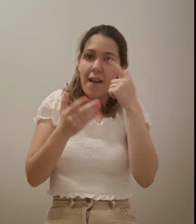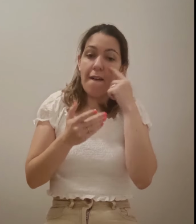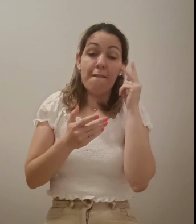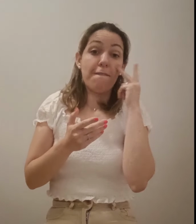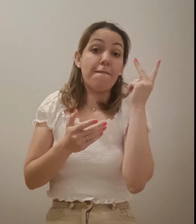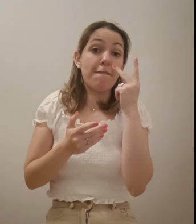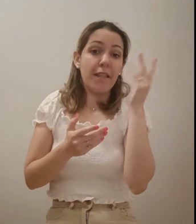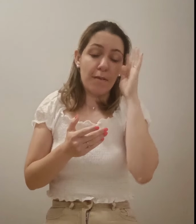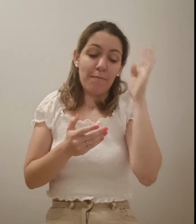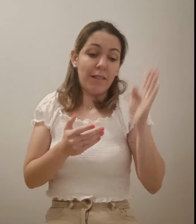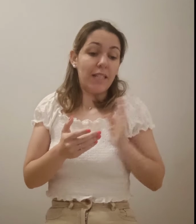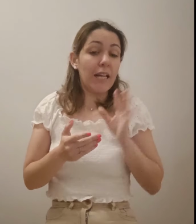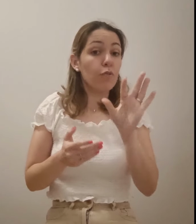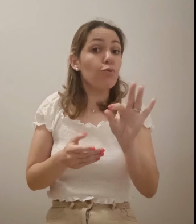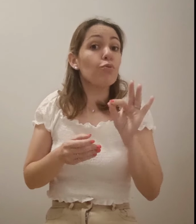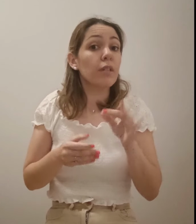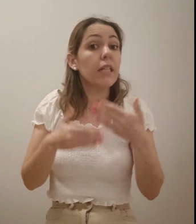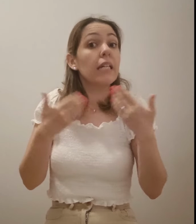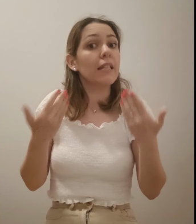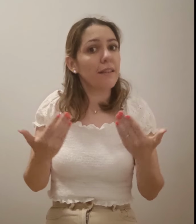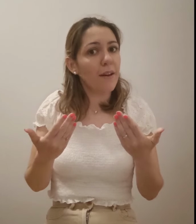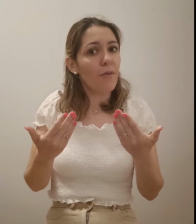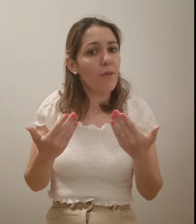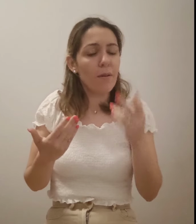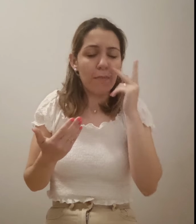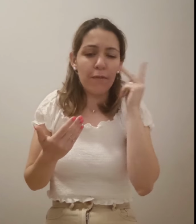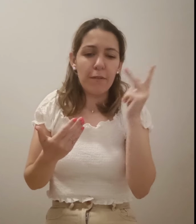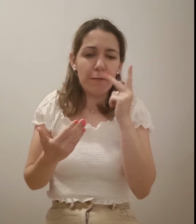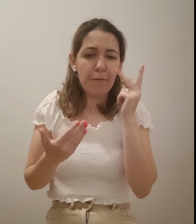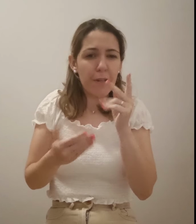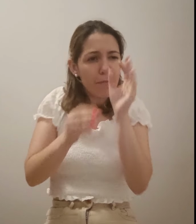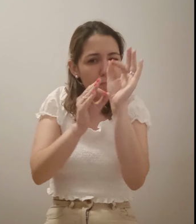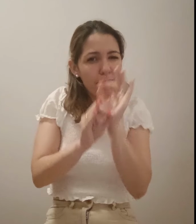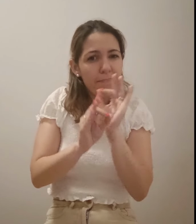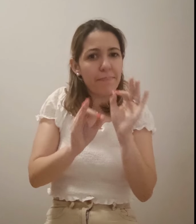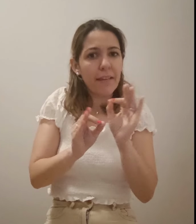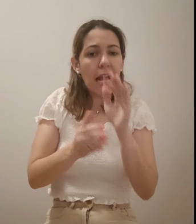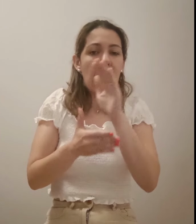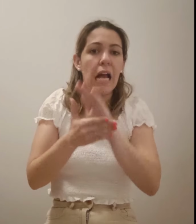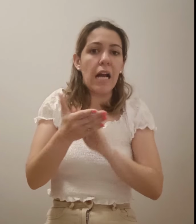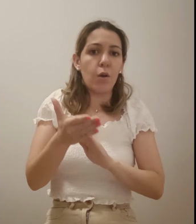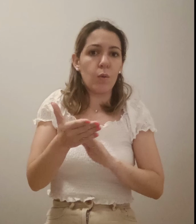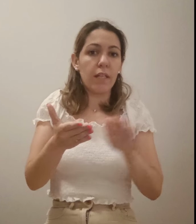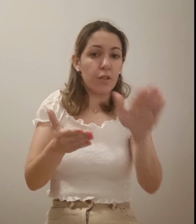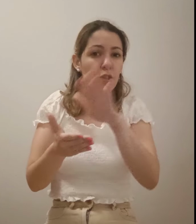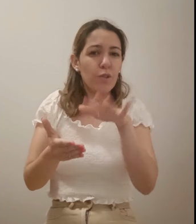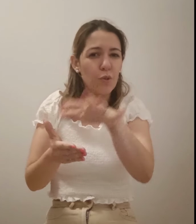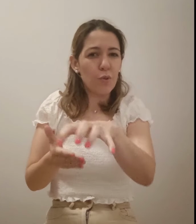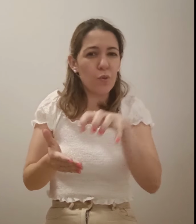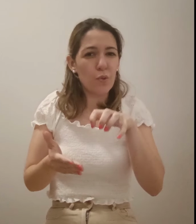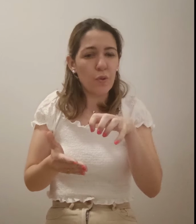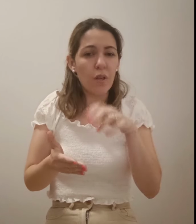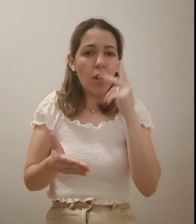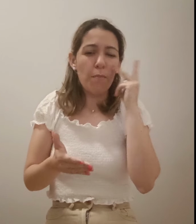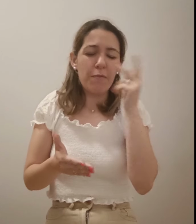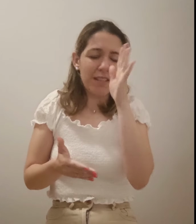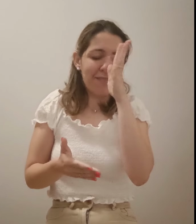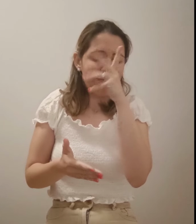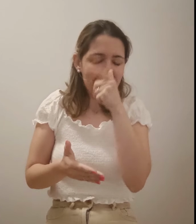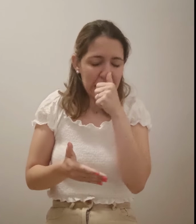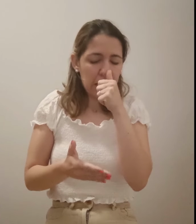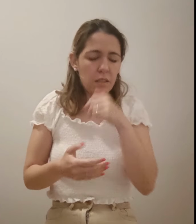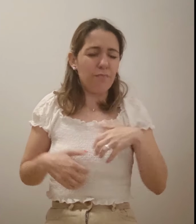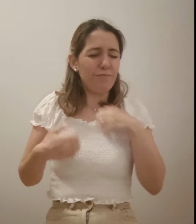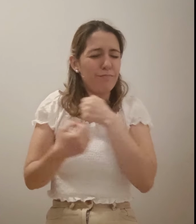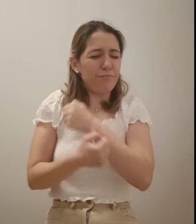que seja para a viver de forma empenhada. Sei que há colegas nas colónias que têm uma vida de sofrimento e agitação, disparando sobre